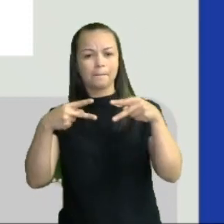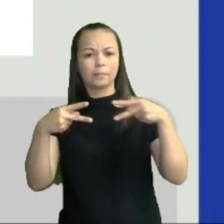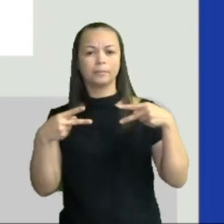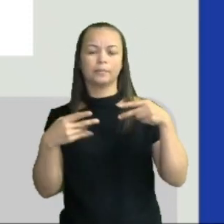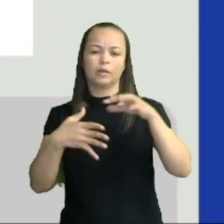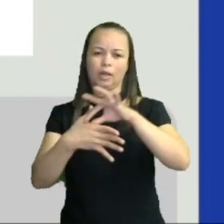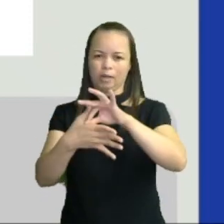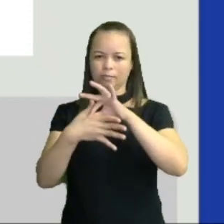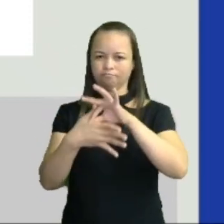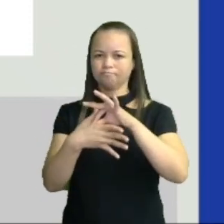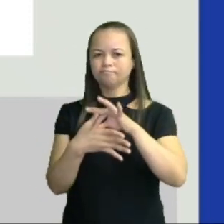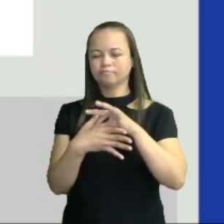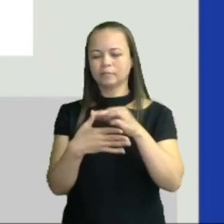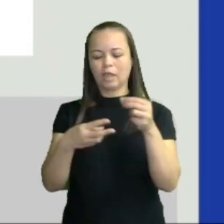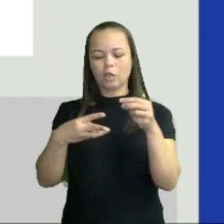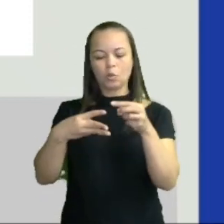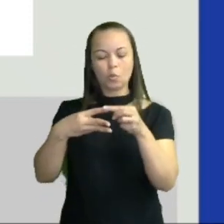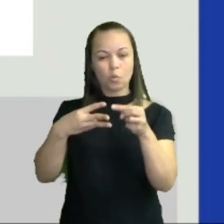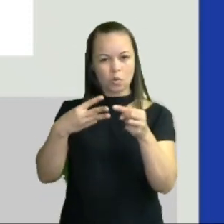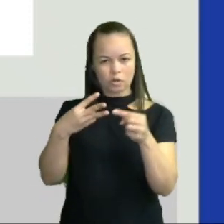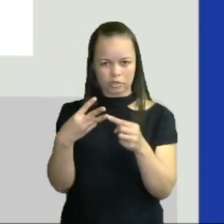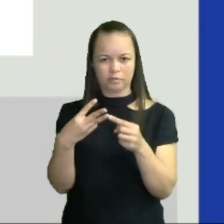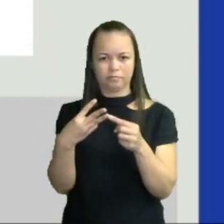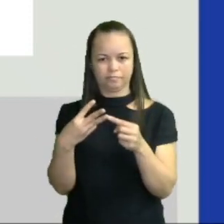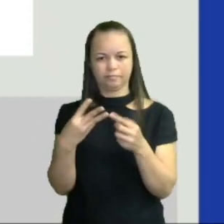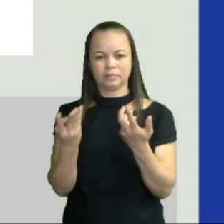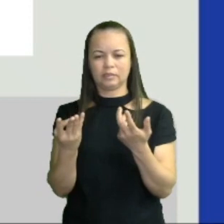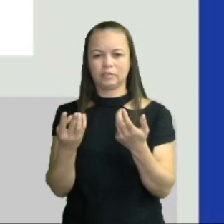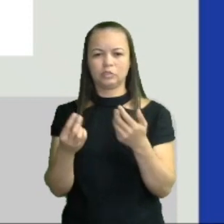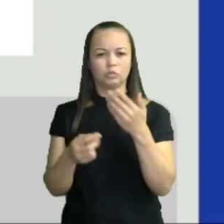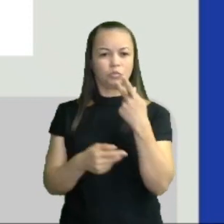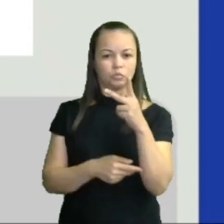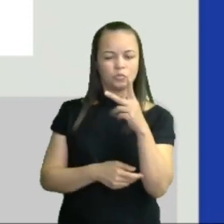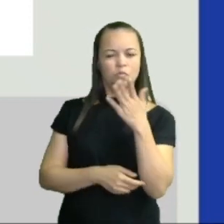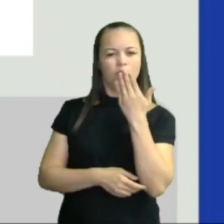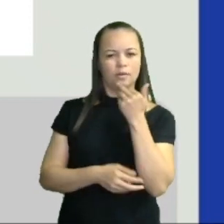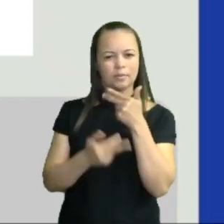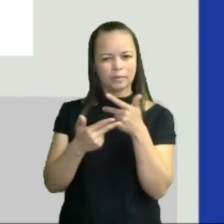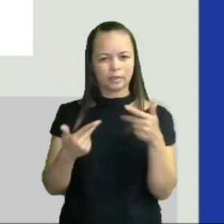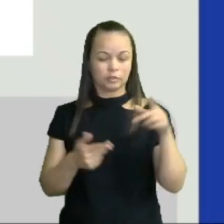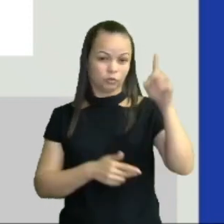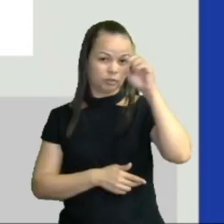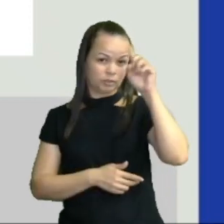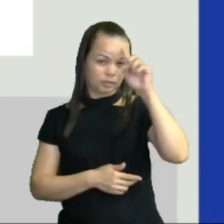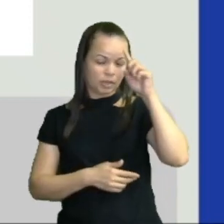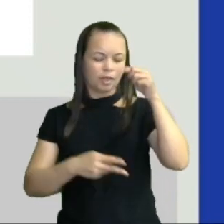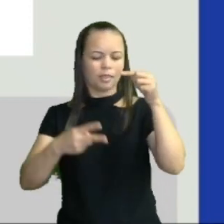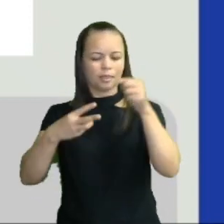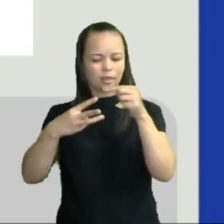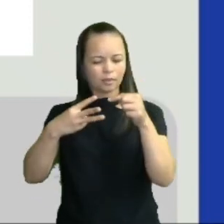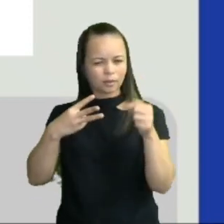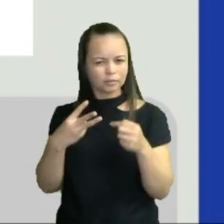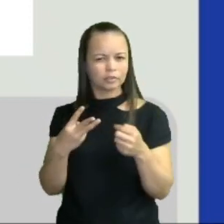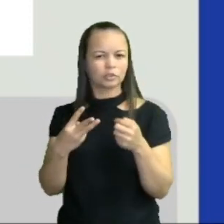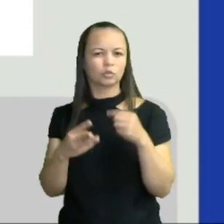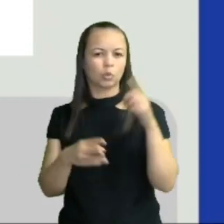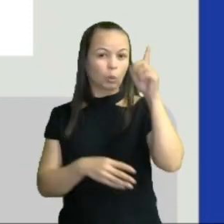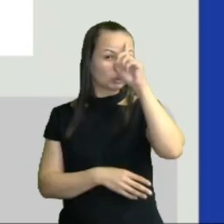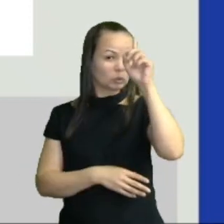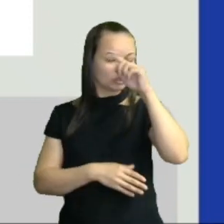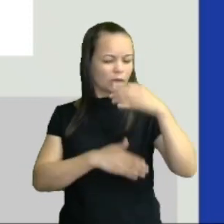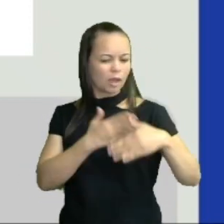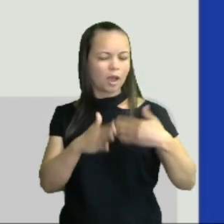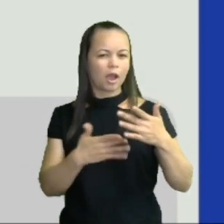a carne. Você tem dos 3. Então, sua alimentação diariamente tem que ter todos esses tipos de alimento para ela ser